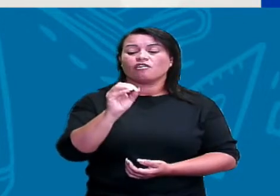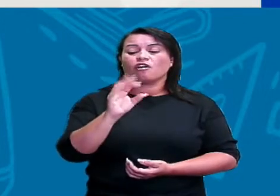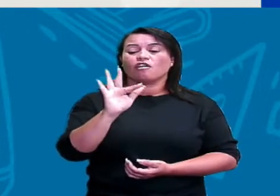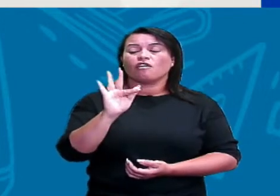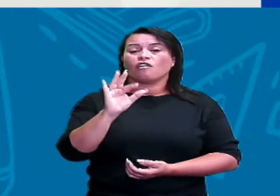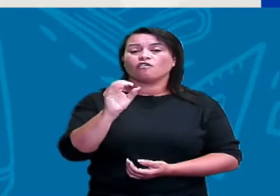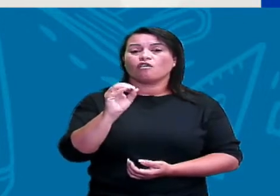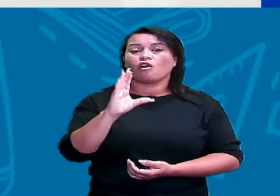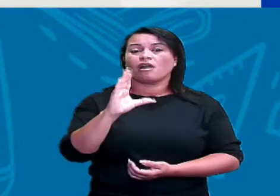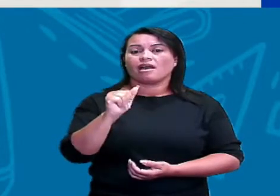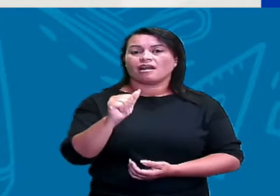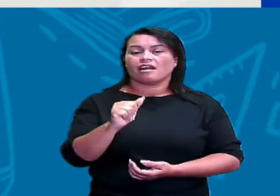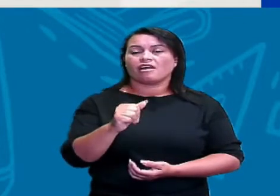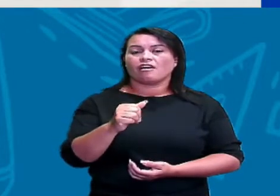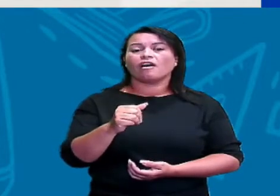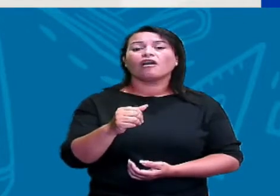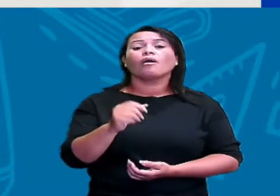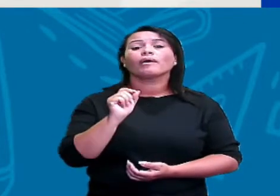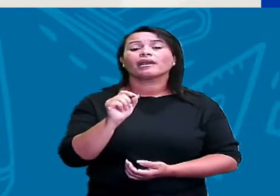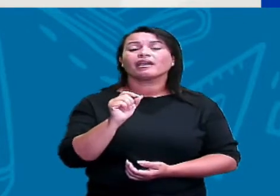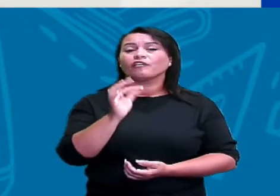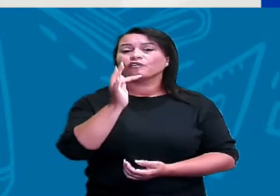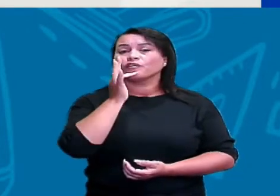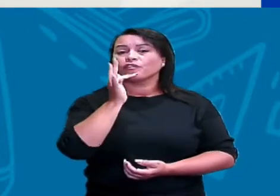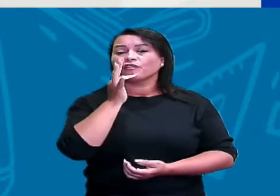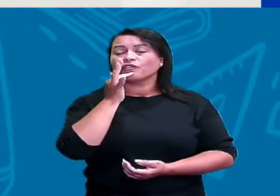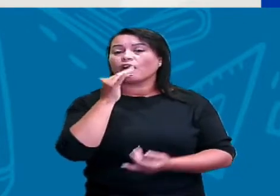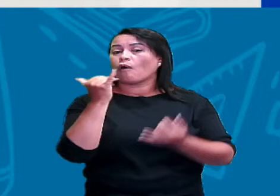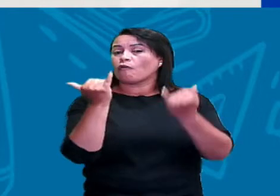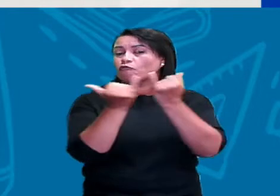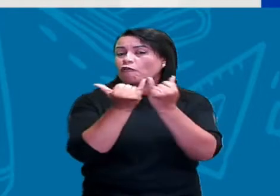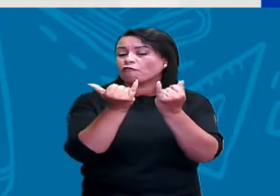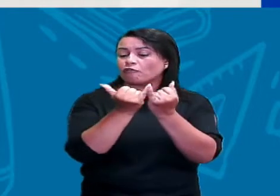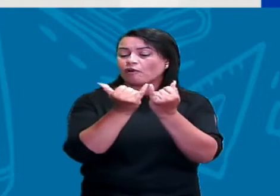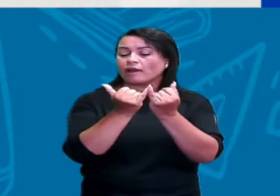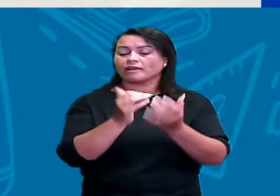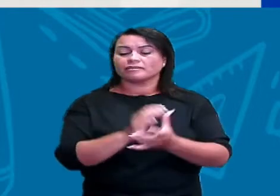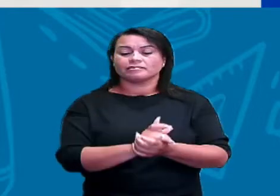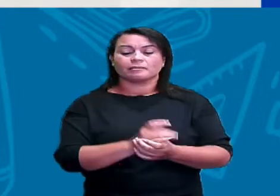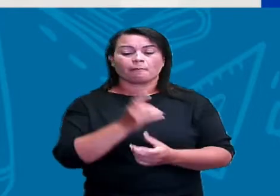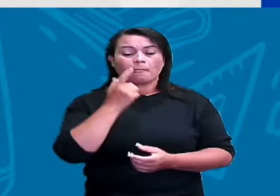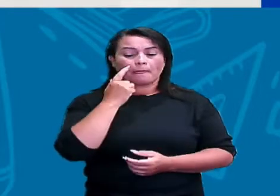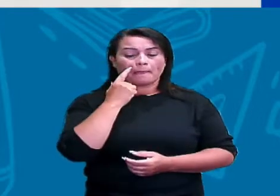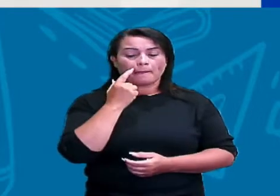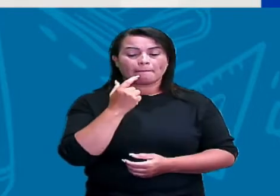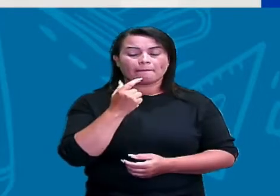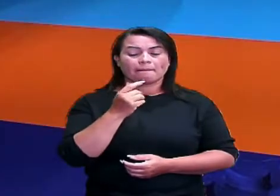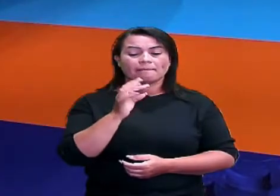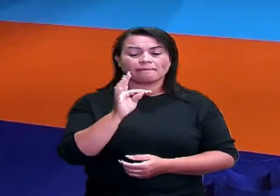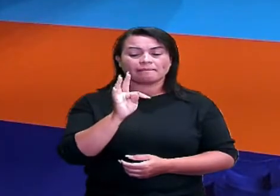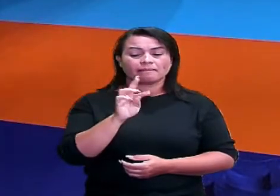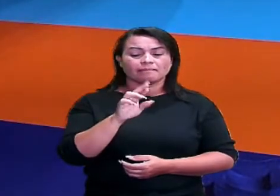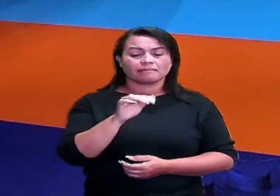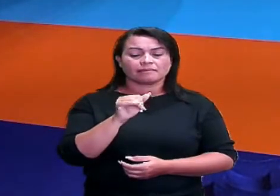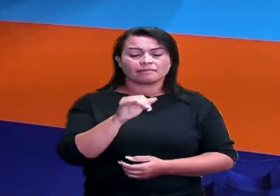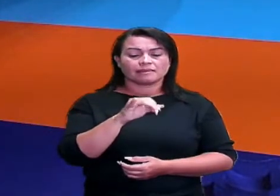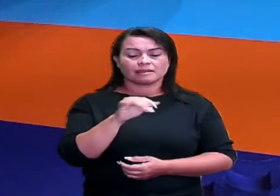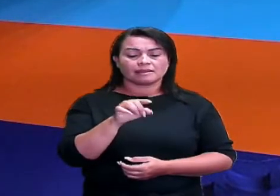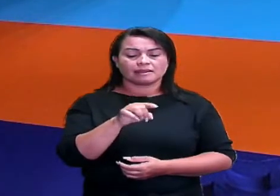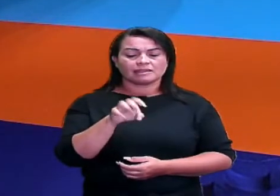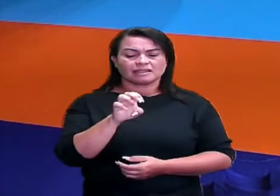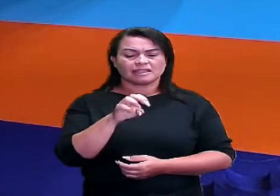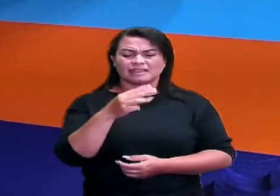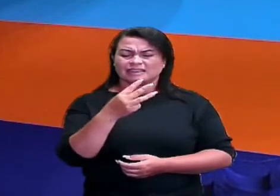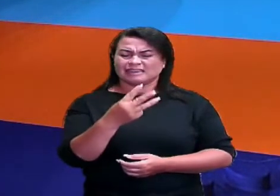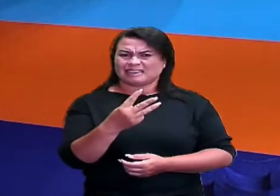Vamos ver a próxima palavra que está. Olha só. Trazei 3 prados.